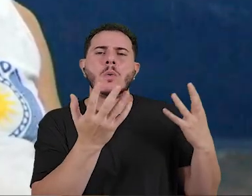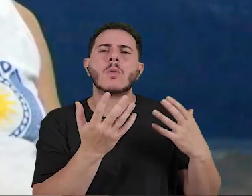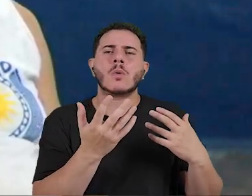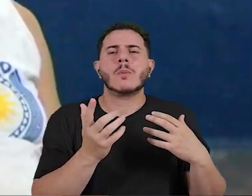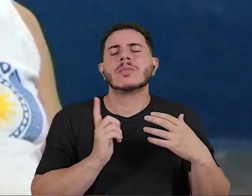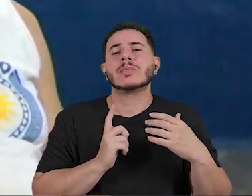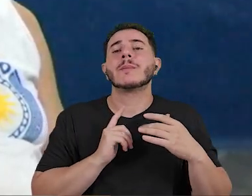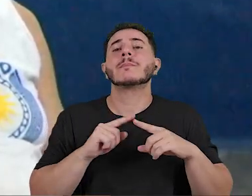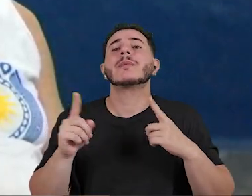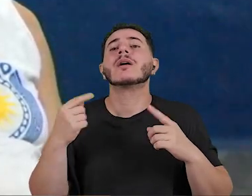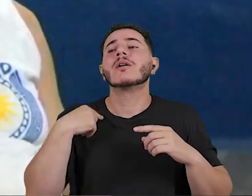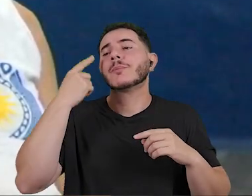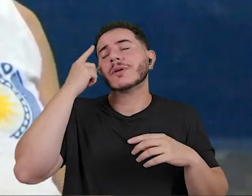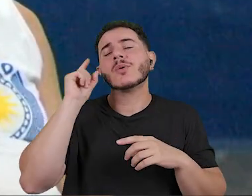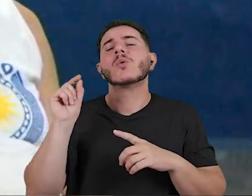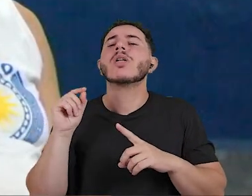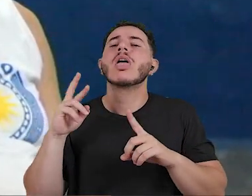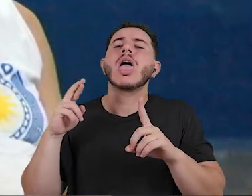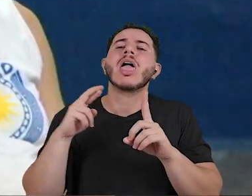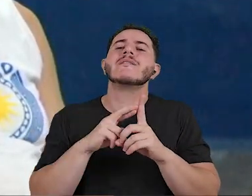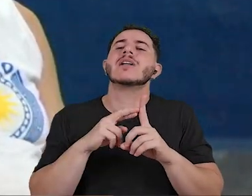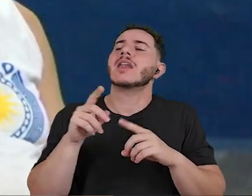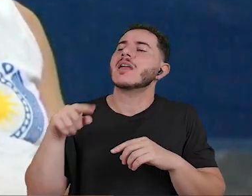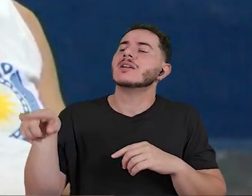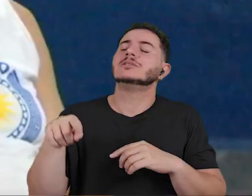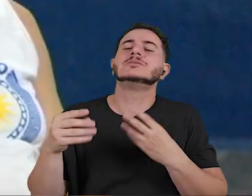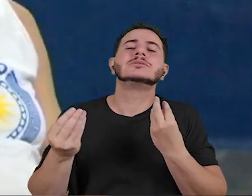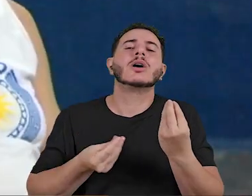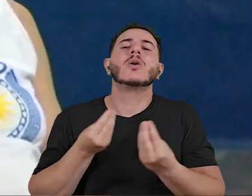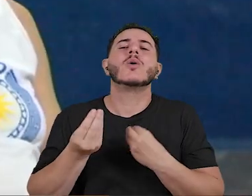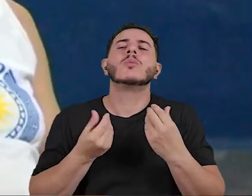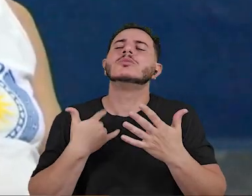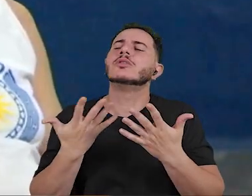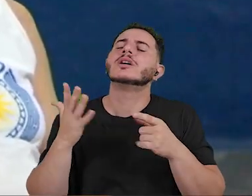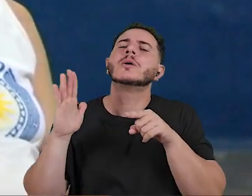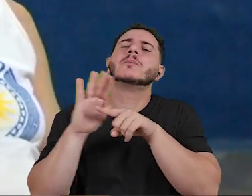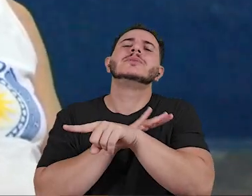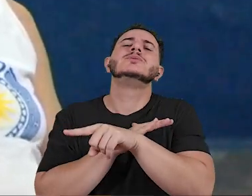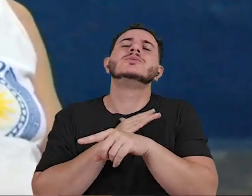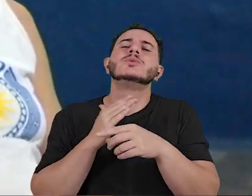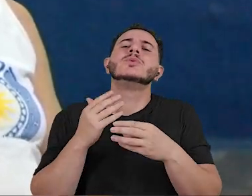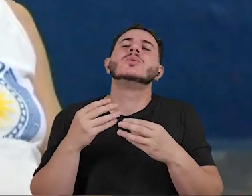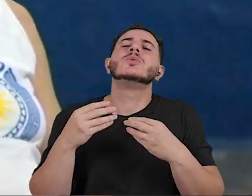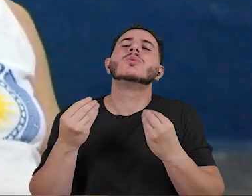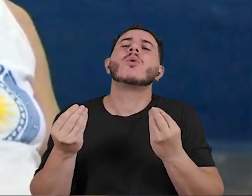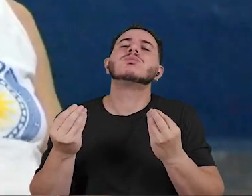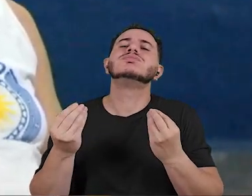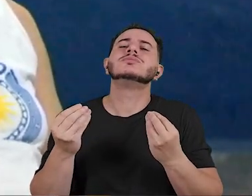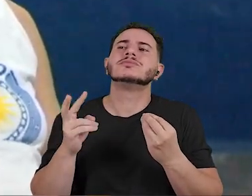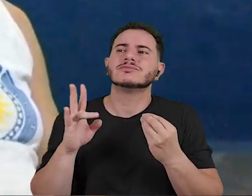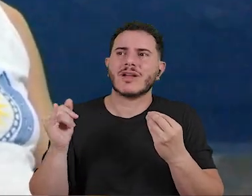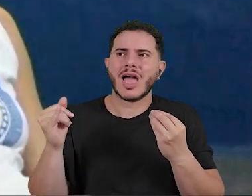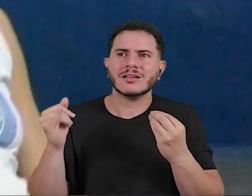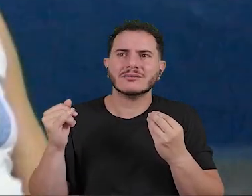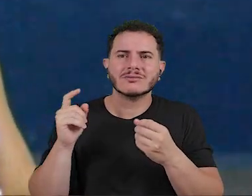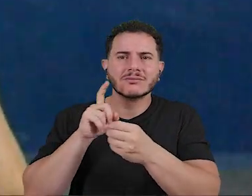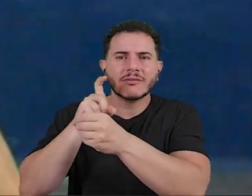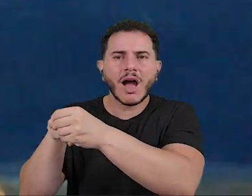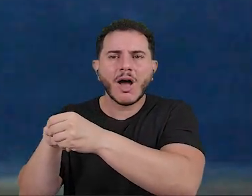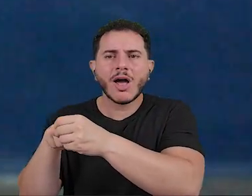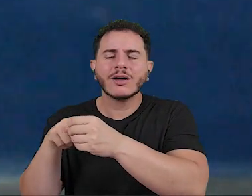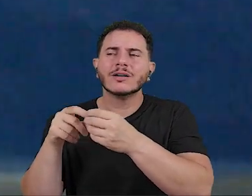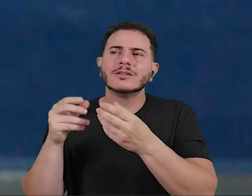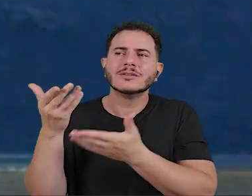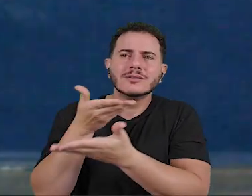queria perguntar, quando que vai sarar essa ferida, ou se vai sarar aí, como é que a gente faz para ajudar, se dá para passar um